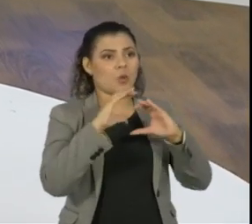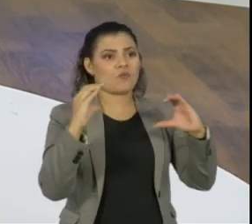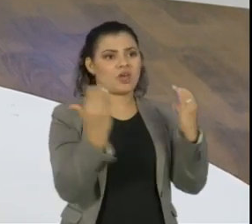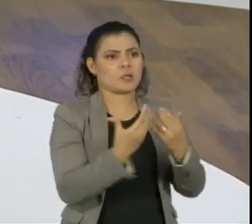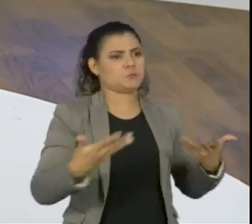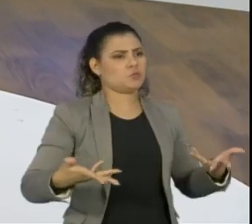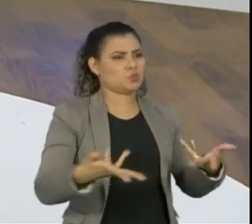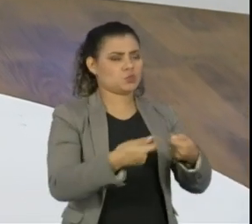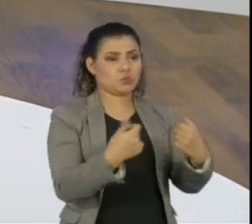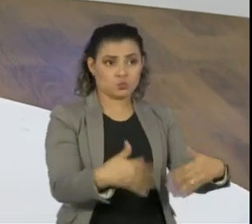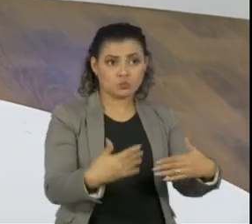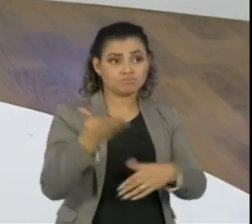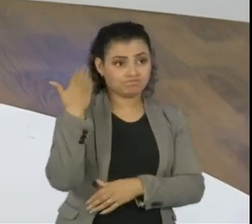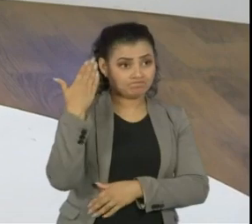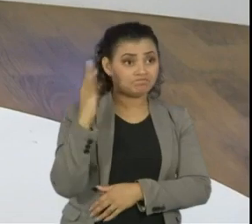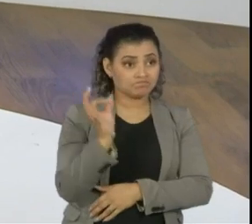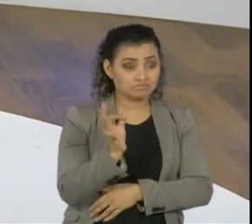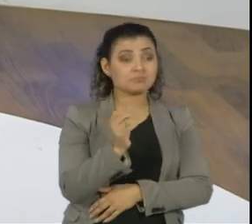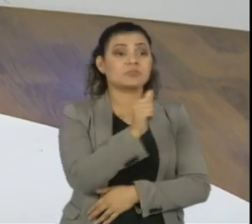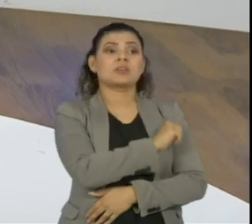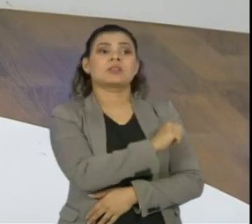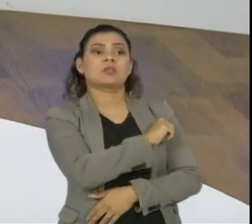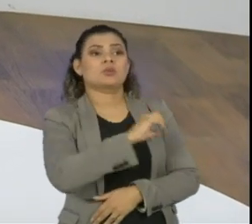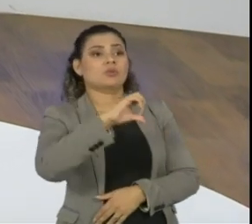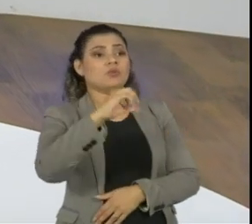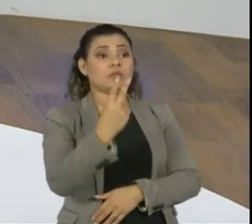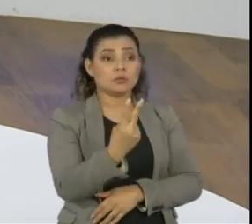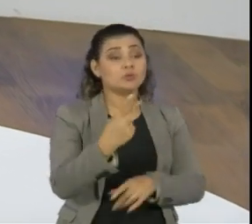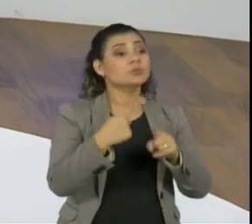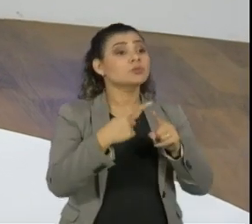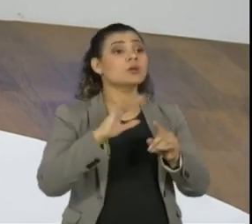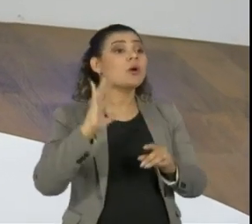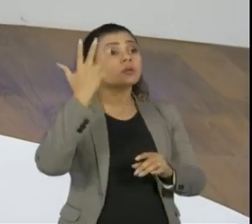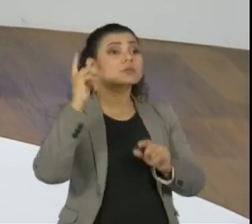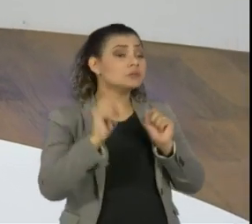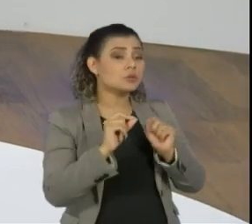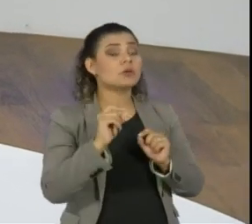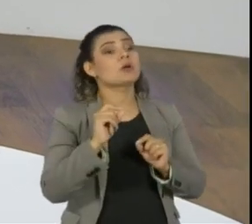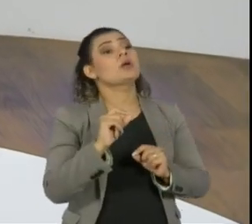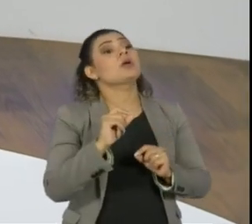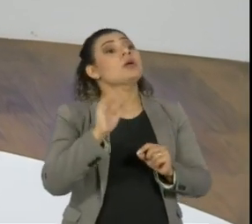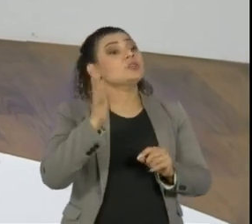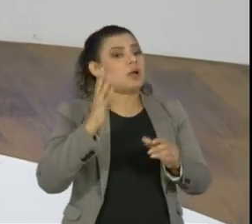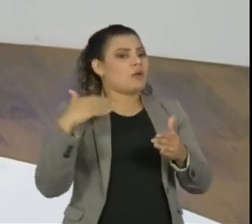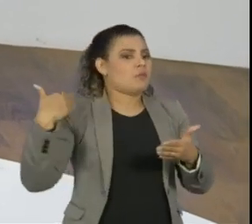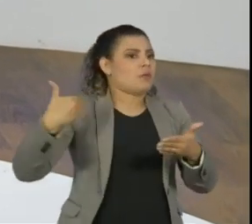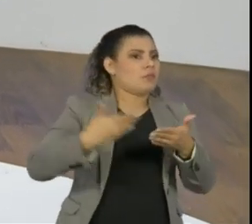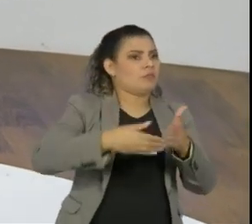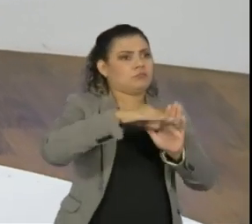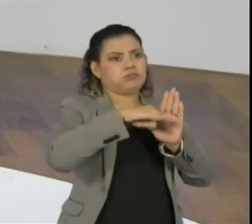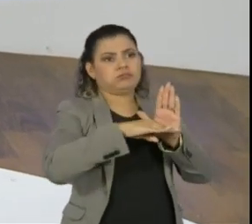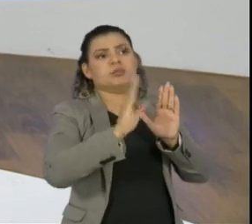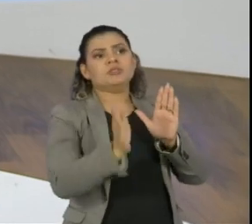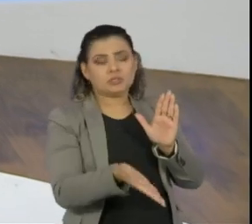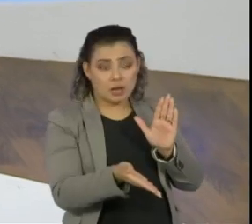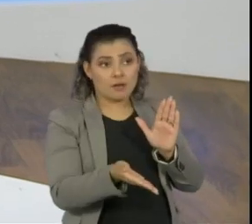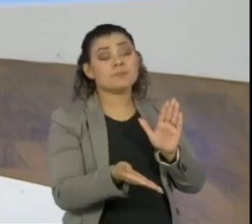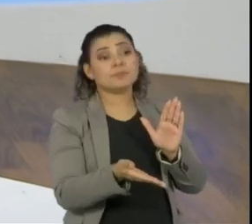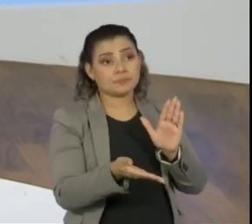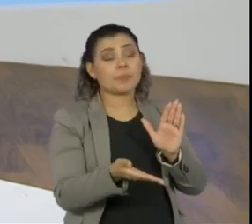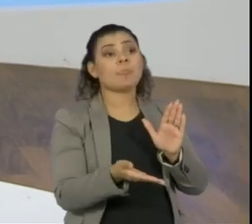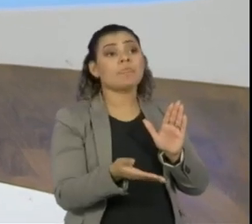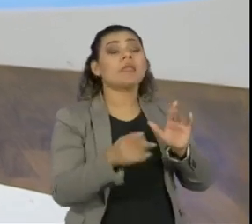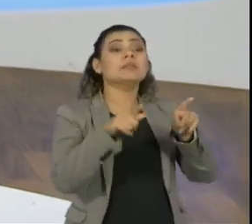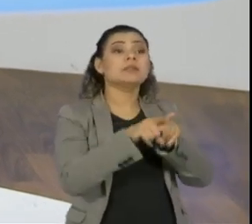conferência ela produziu algumas coisas que eu acho que continua na ordem do dia e entre